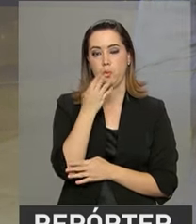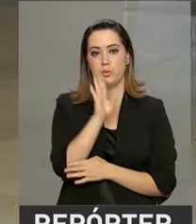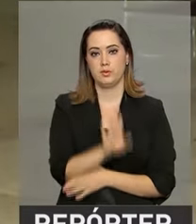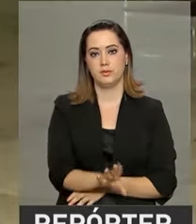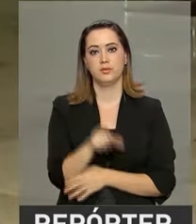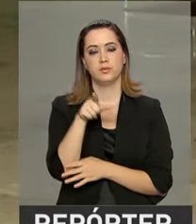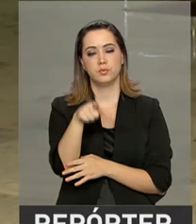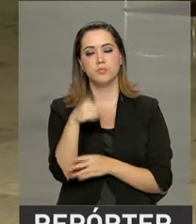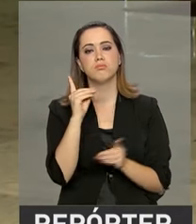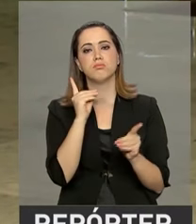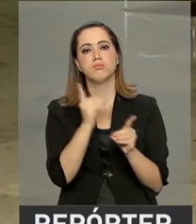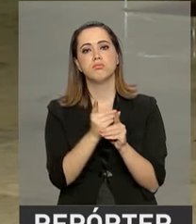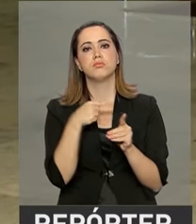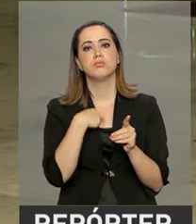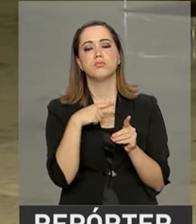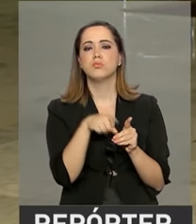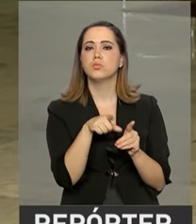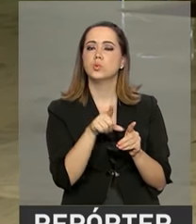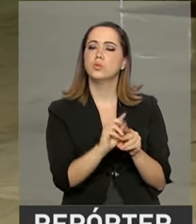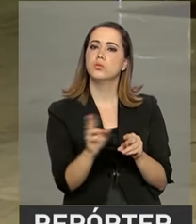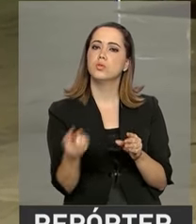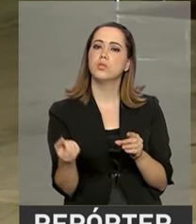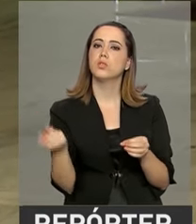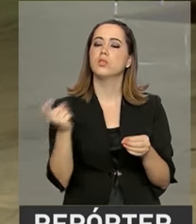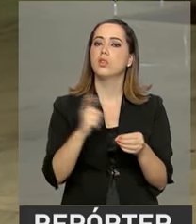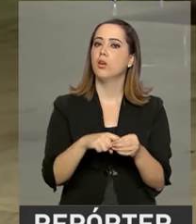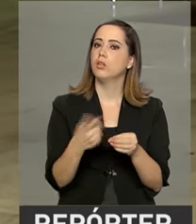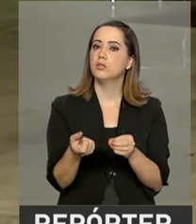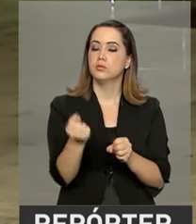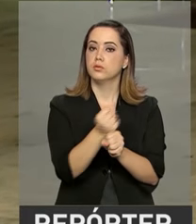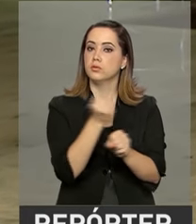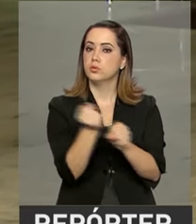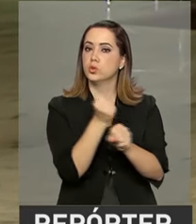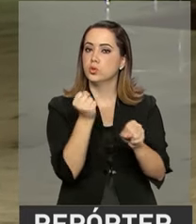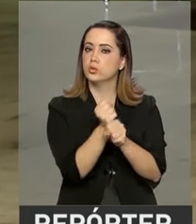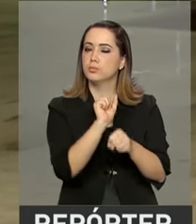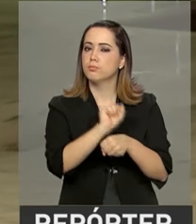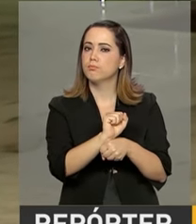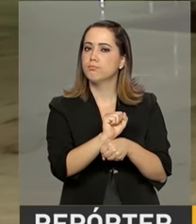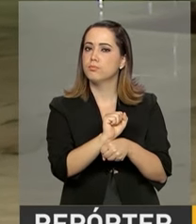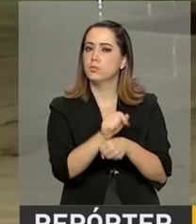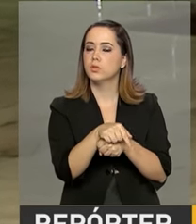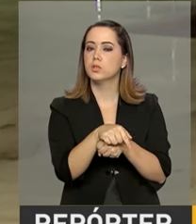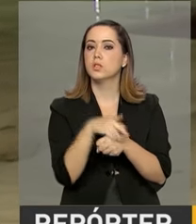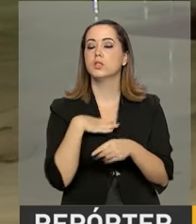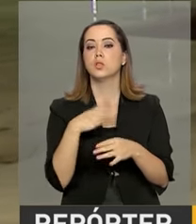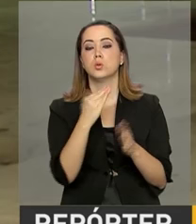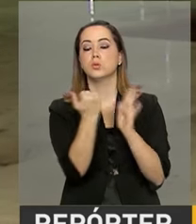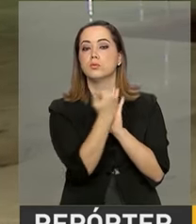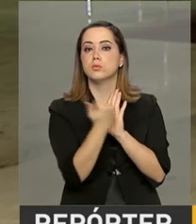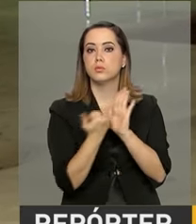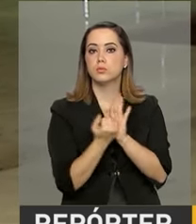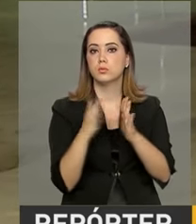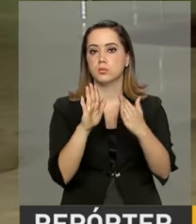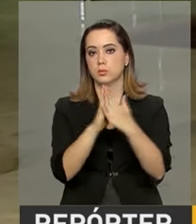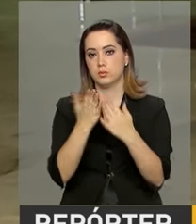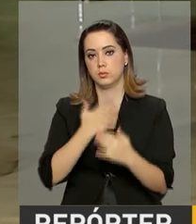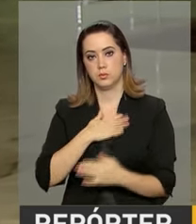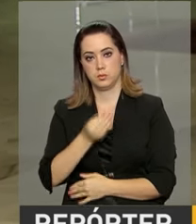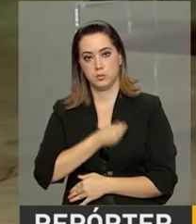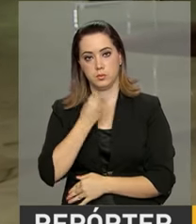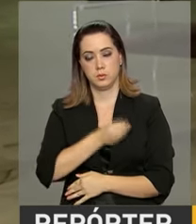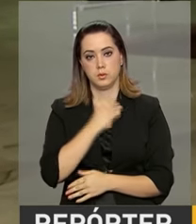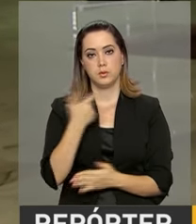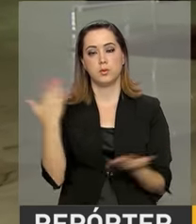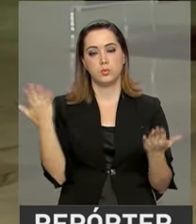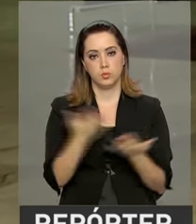Neste encontro foi anunciada a retomada de obras paralisadas do programa Minha Casa, Minha Vida com algumas novidades. Por exemplo,